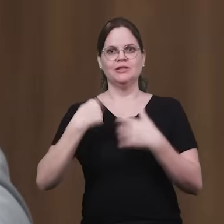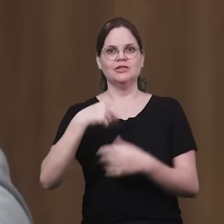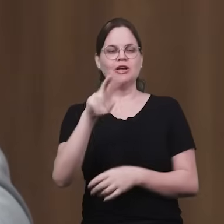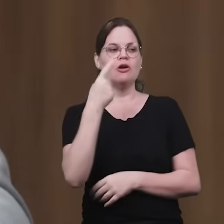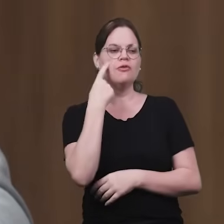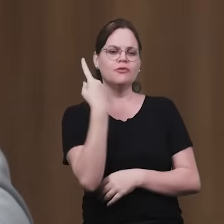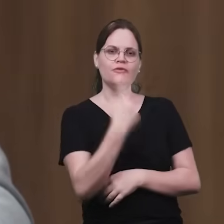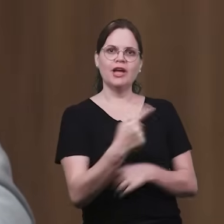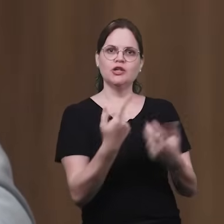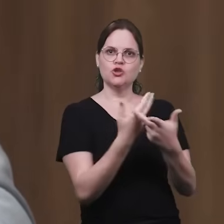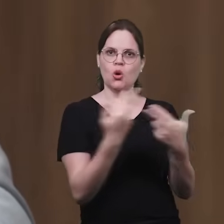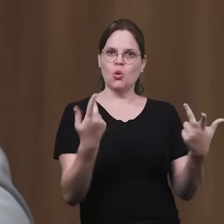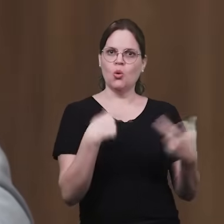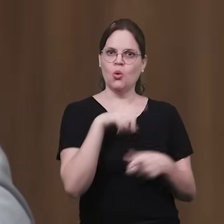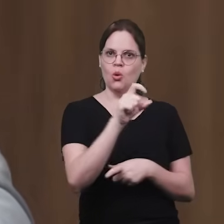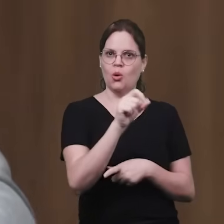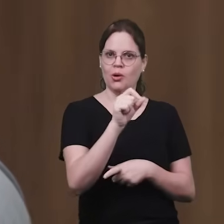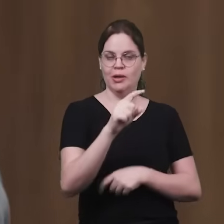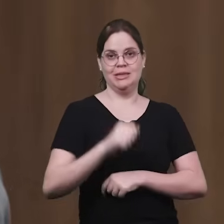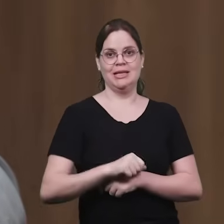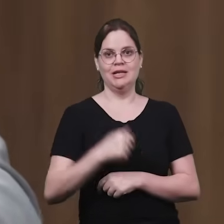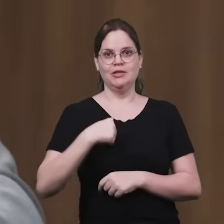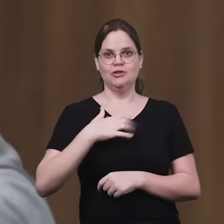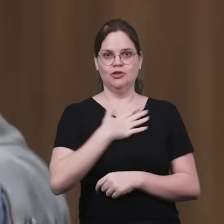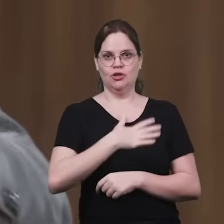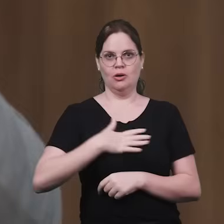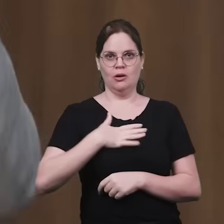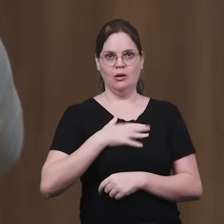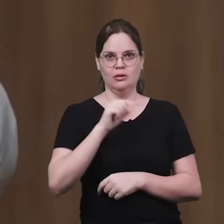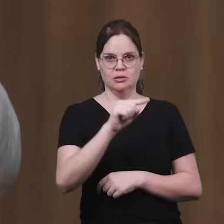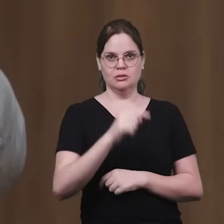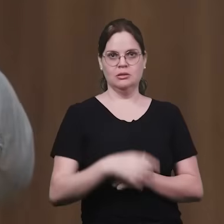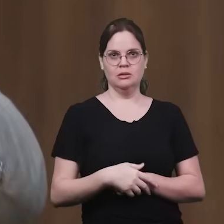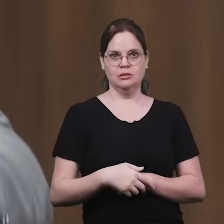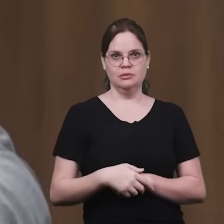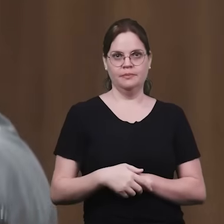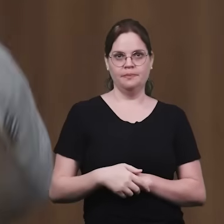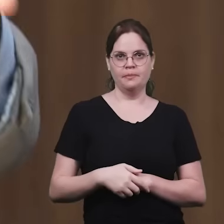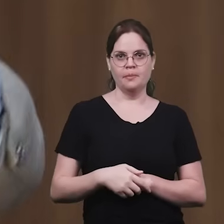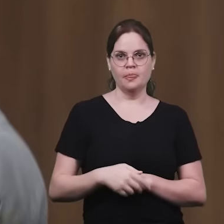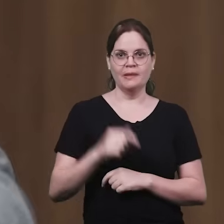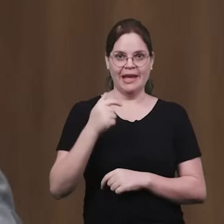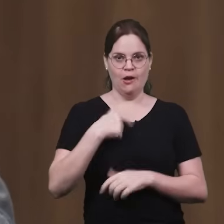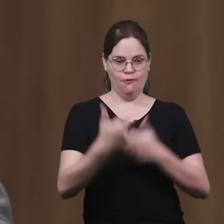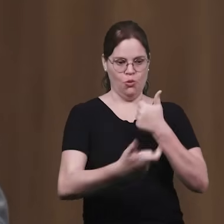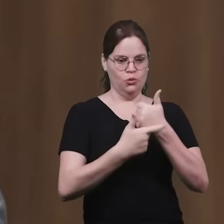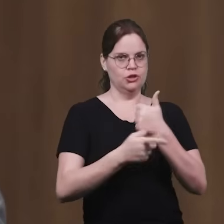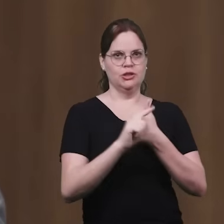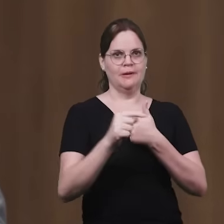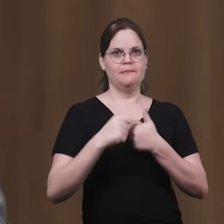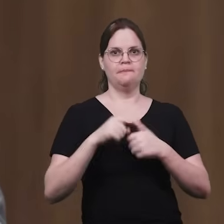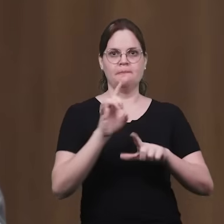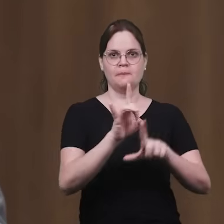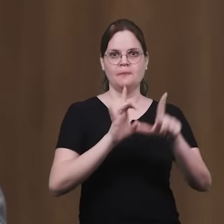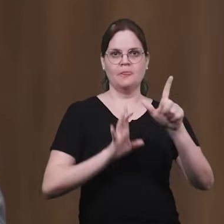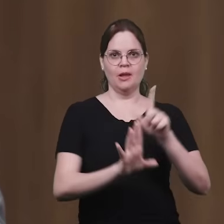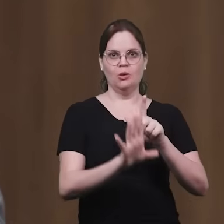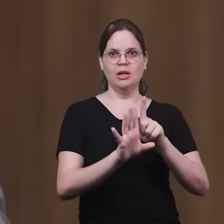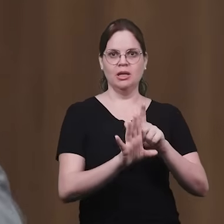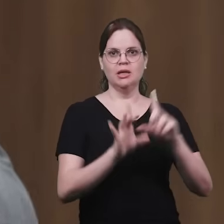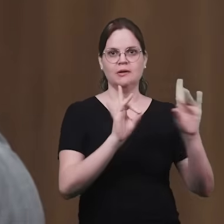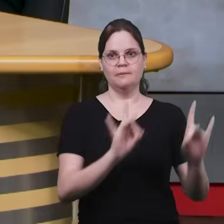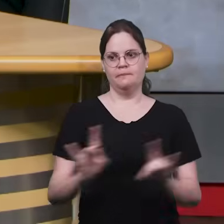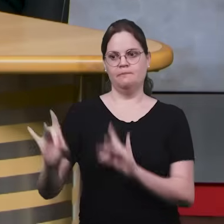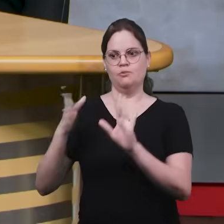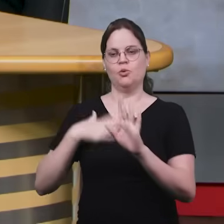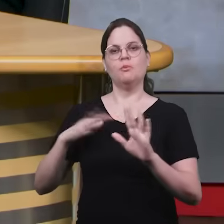que me interessa, de ao invés de reagir ali imediatamente, mandar o link para o meu WhatsApp. Olhar com calma depois.